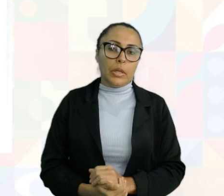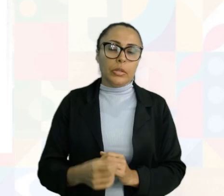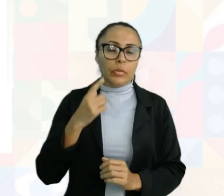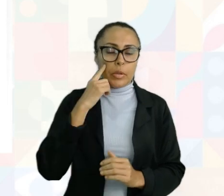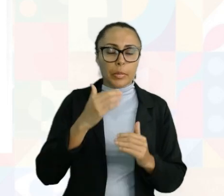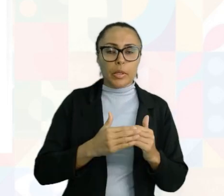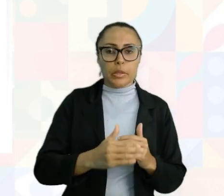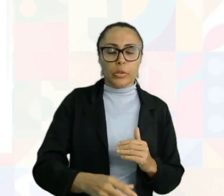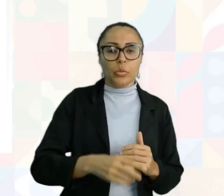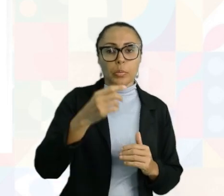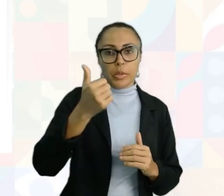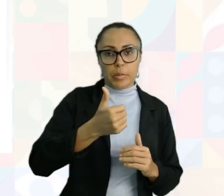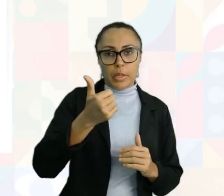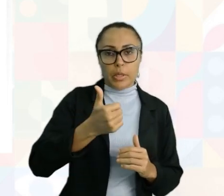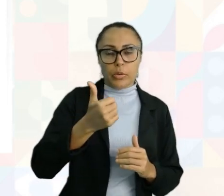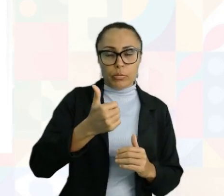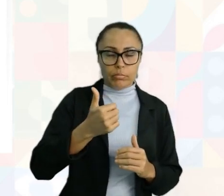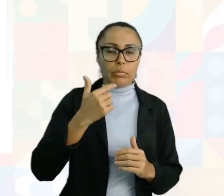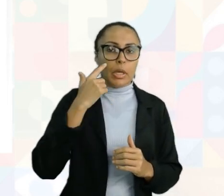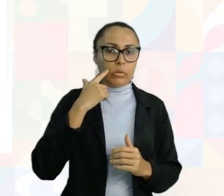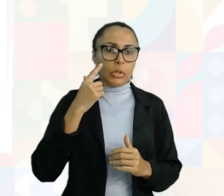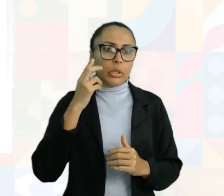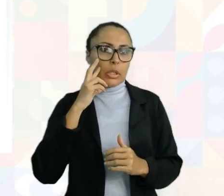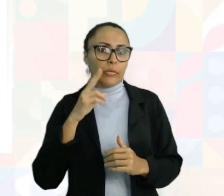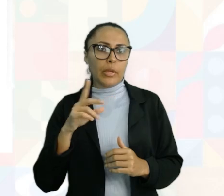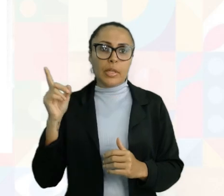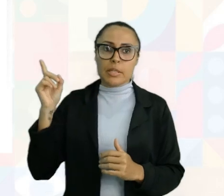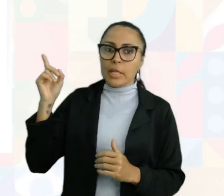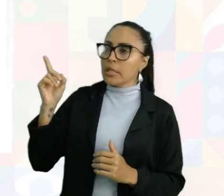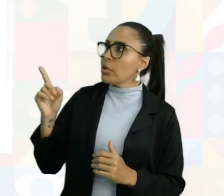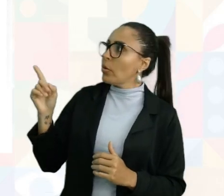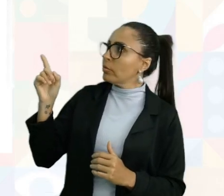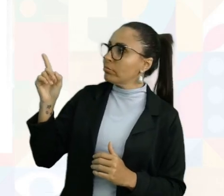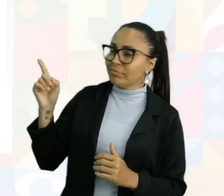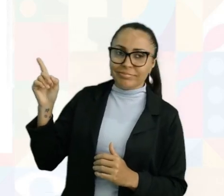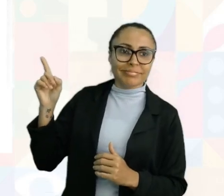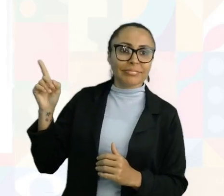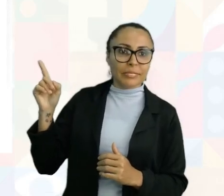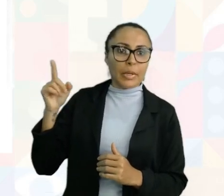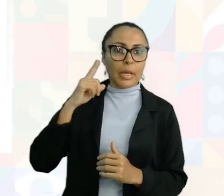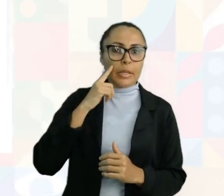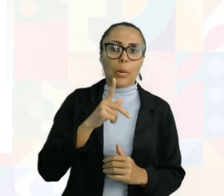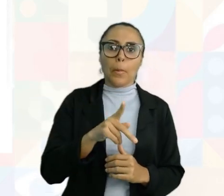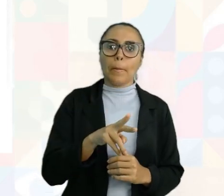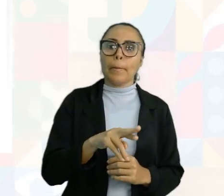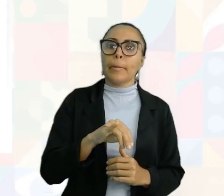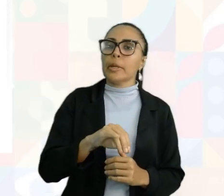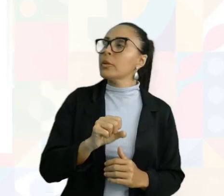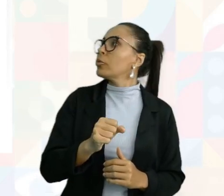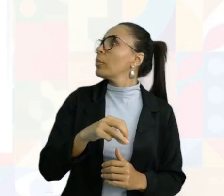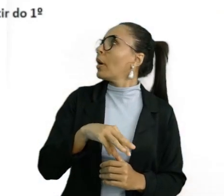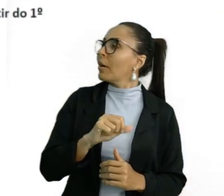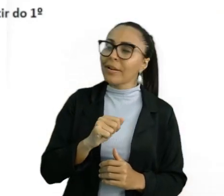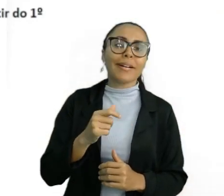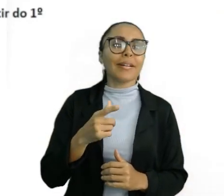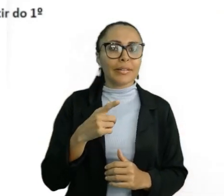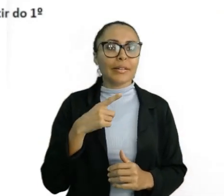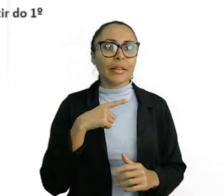do primeiro diedro, como a gente está vendo naquela figurinha ali ao lado, né? A gente tem um prisma. Então, a gente tem